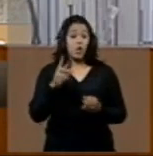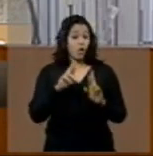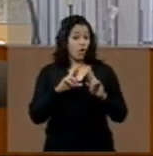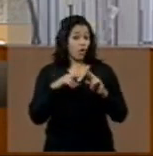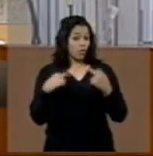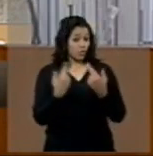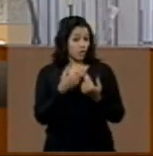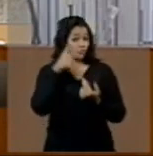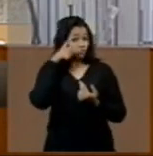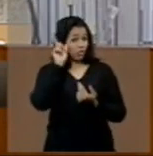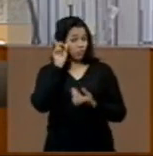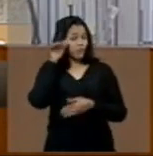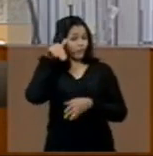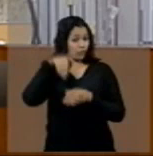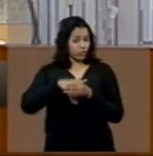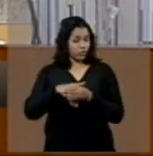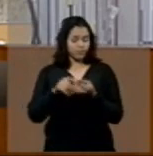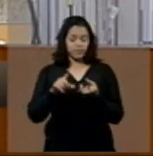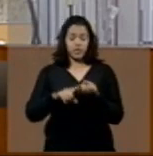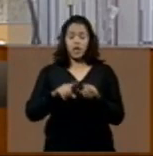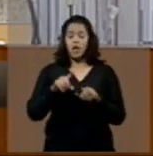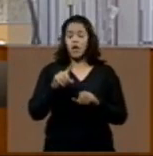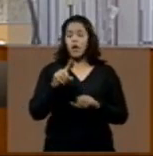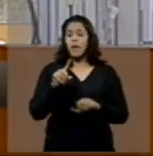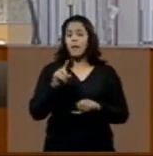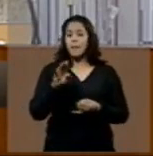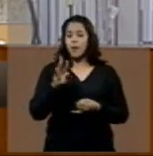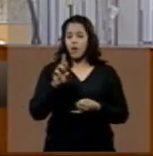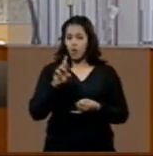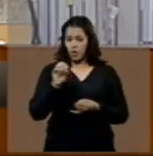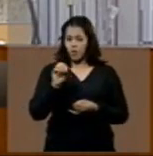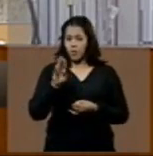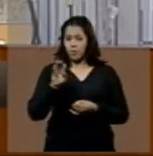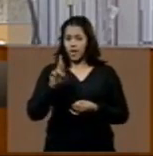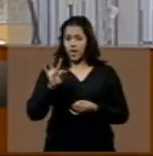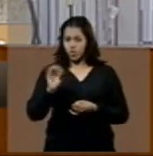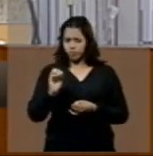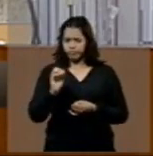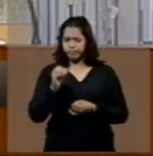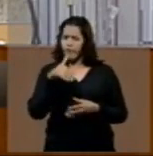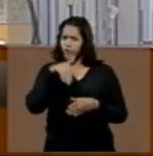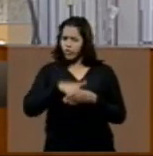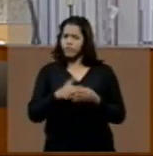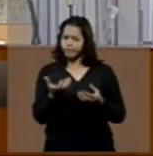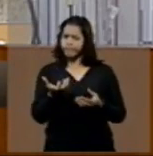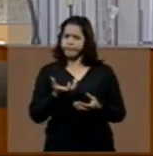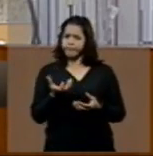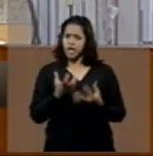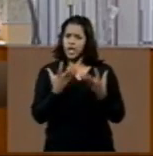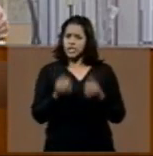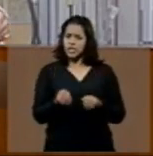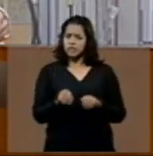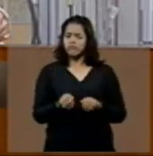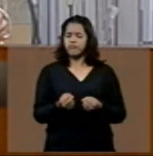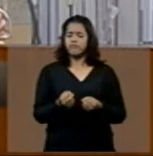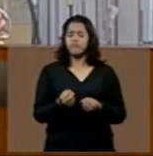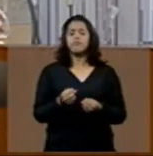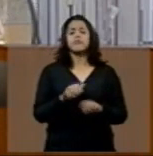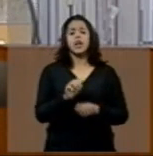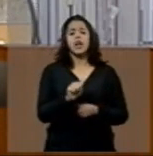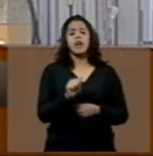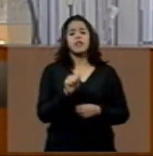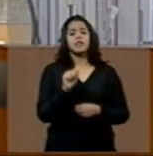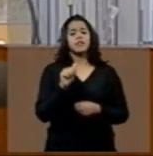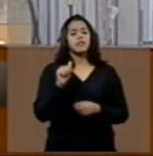o ministro Roberto Barroso, concluindo pela procedência da arguição de descumprimento de preceito